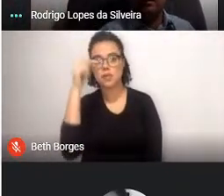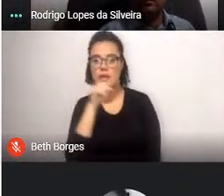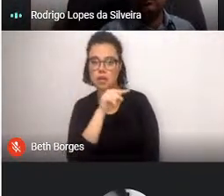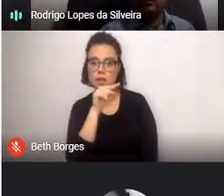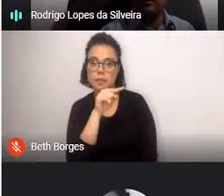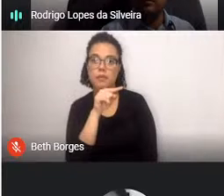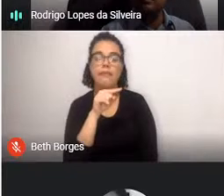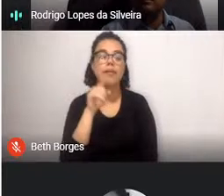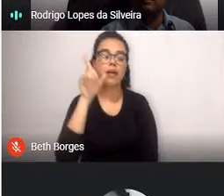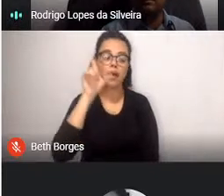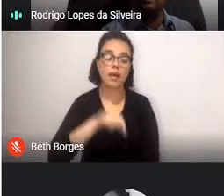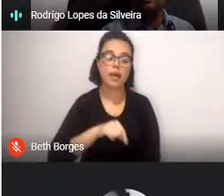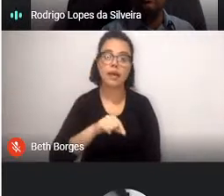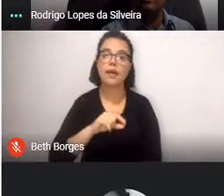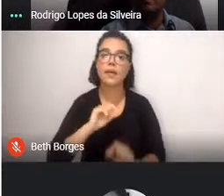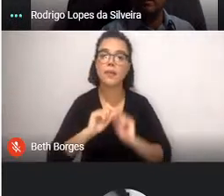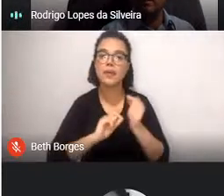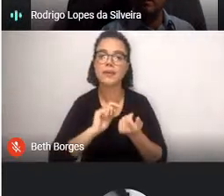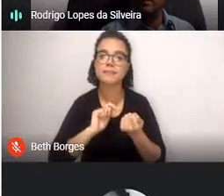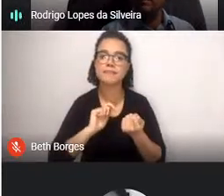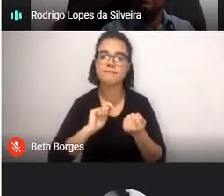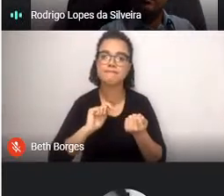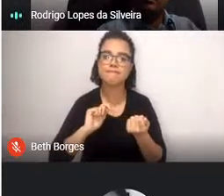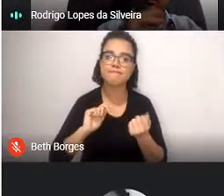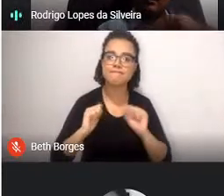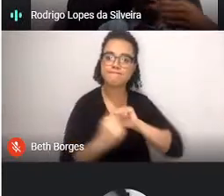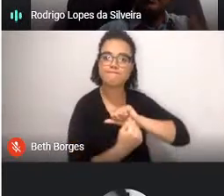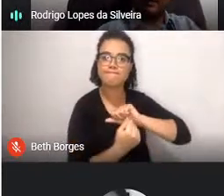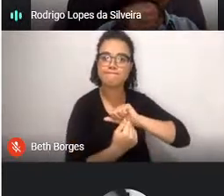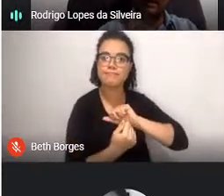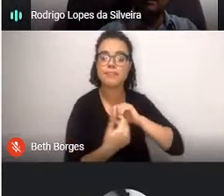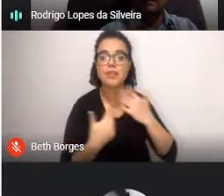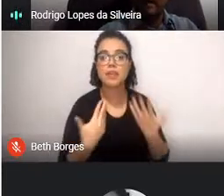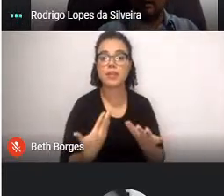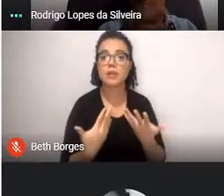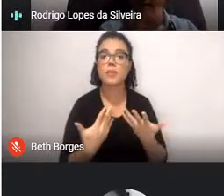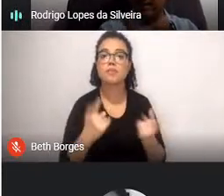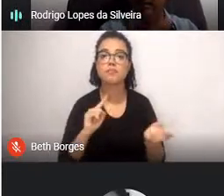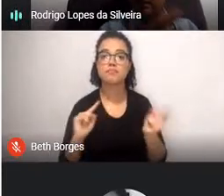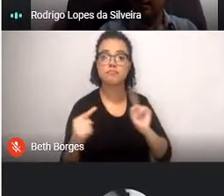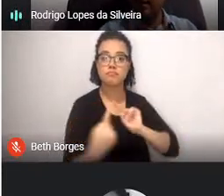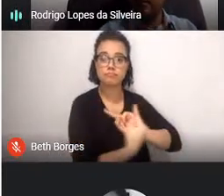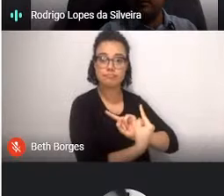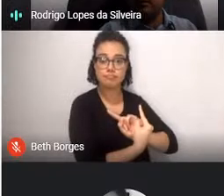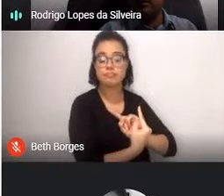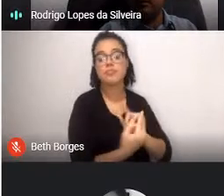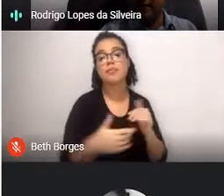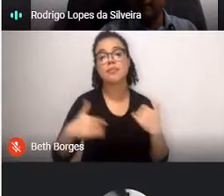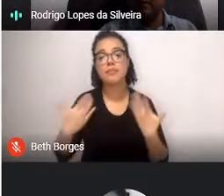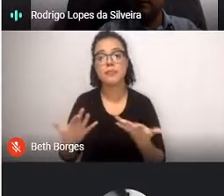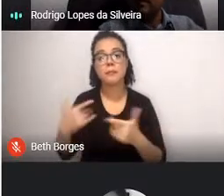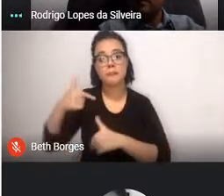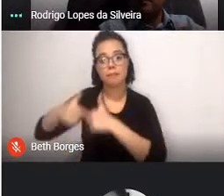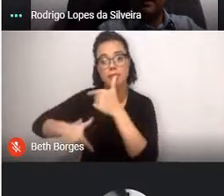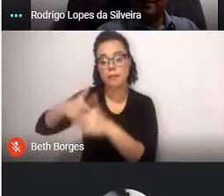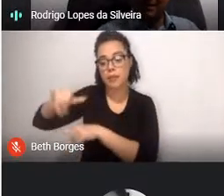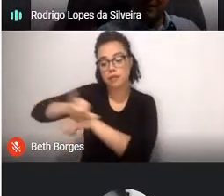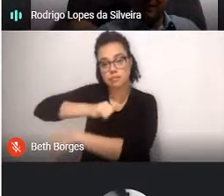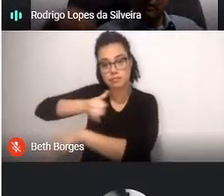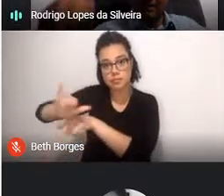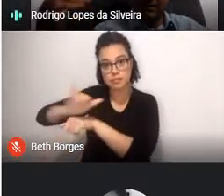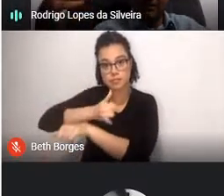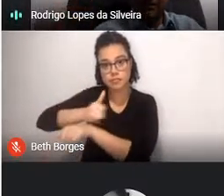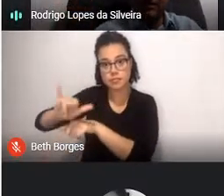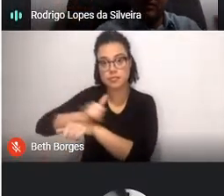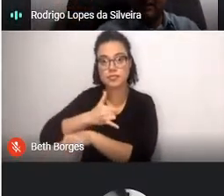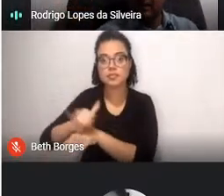é, isso é uma distorção, tá? E aí a gente trabalha através dessas ferramentas para